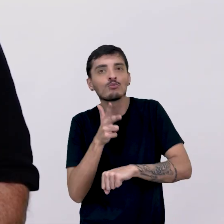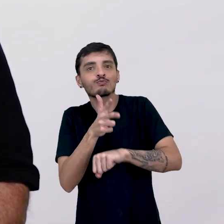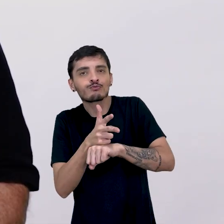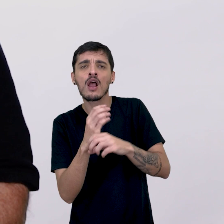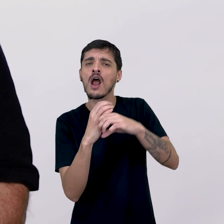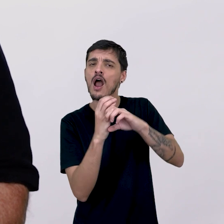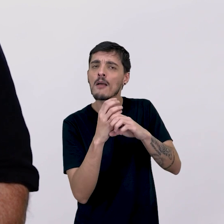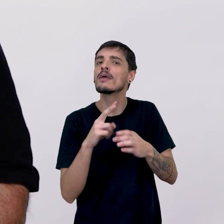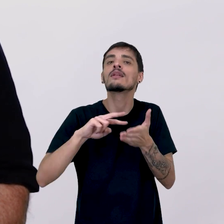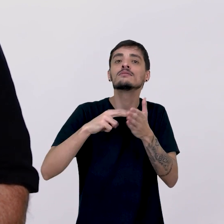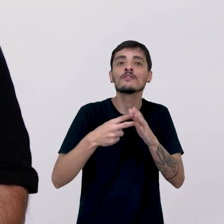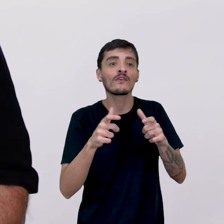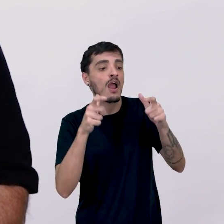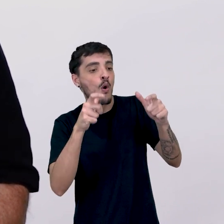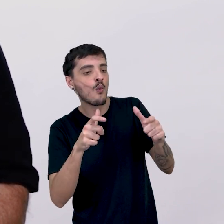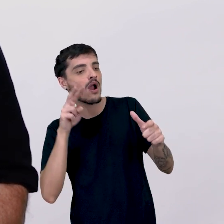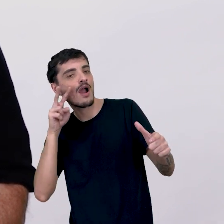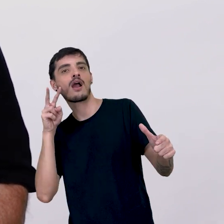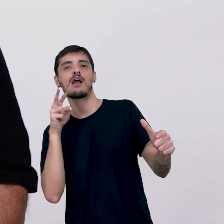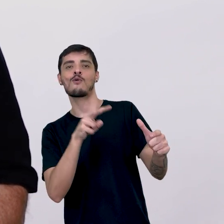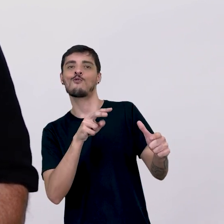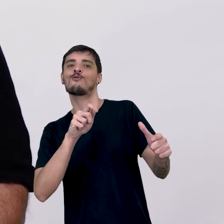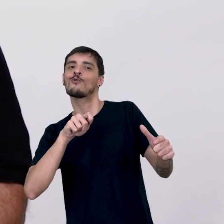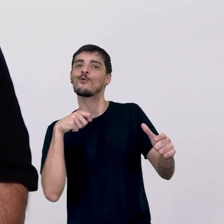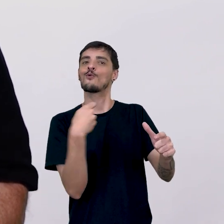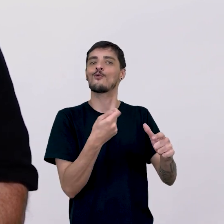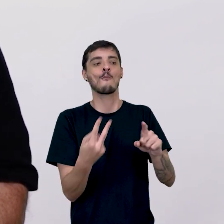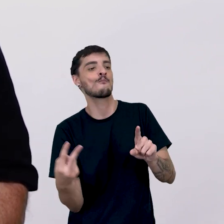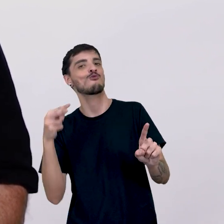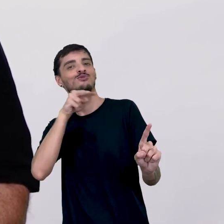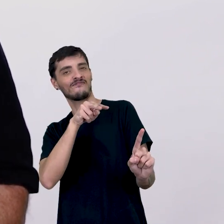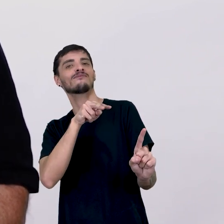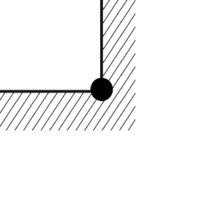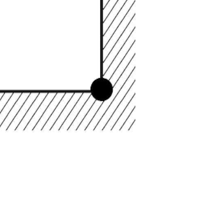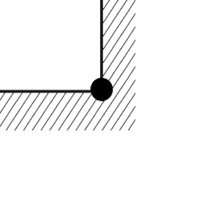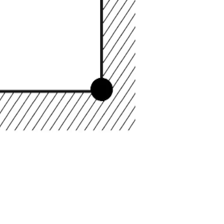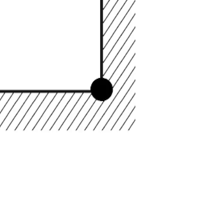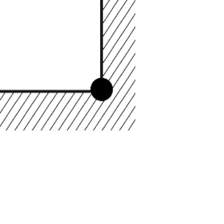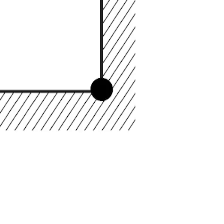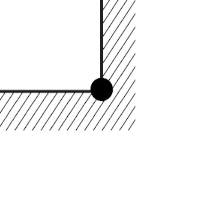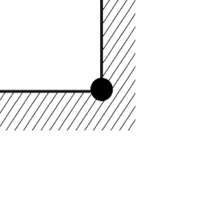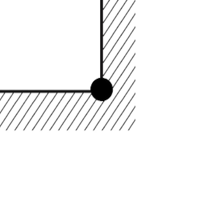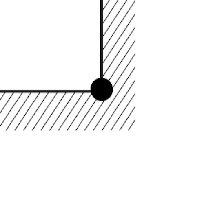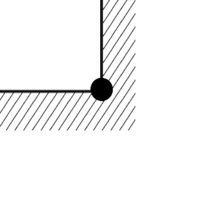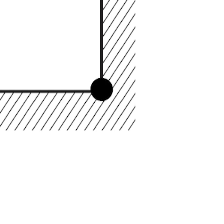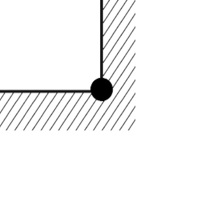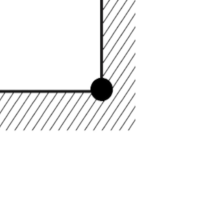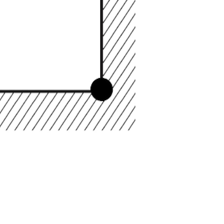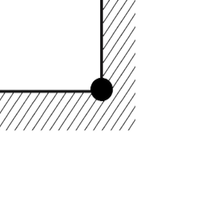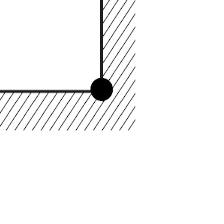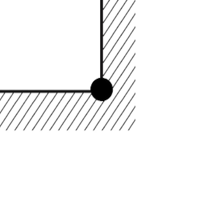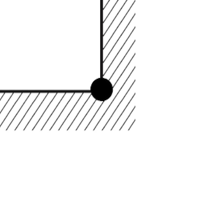produz é a vista de um ponto. E, claro, um ponto de vista. Lê-se: qual é o seu ponto de Essa vista? prática, esse